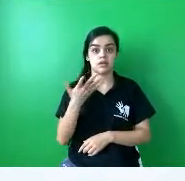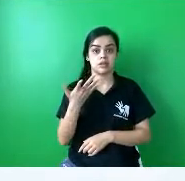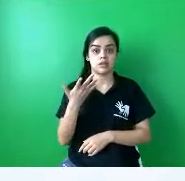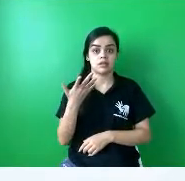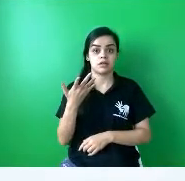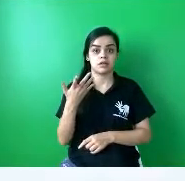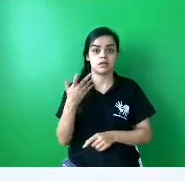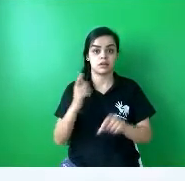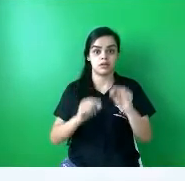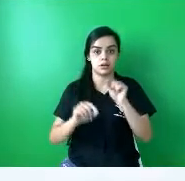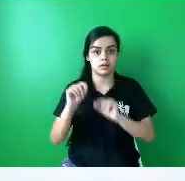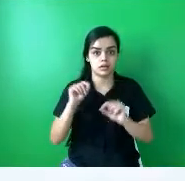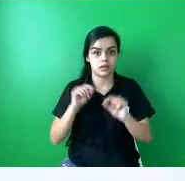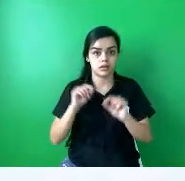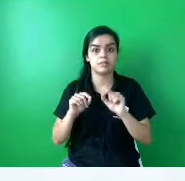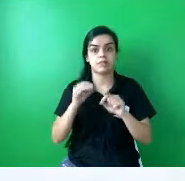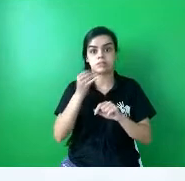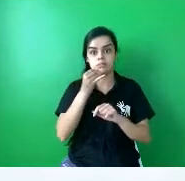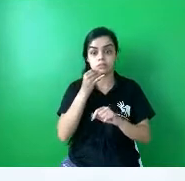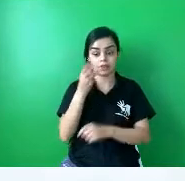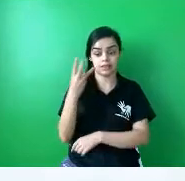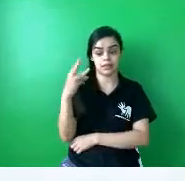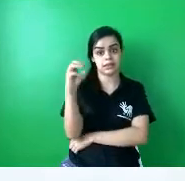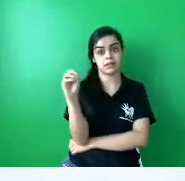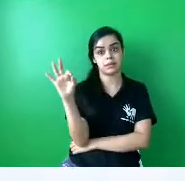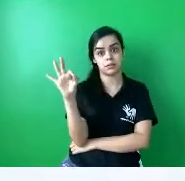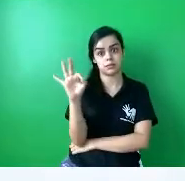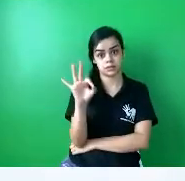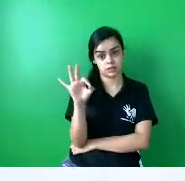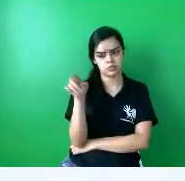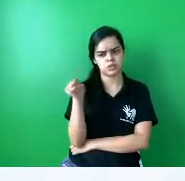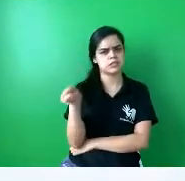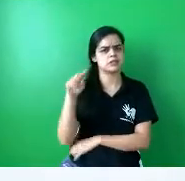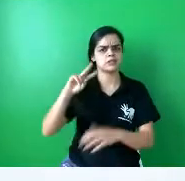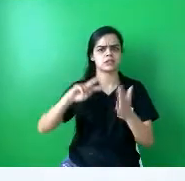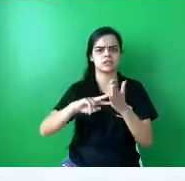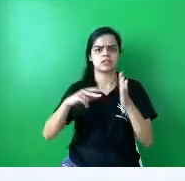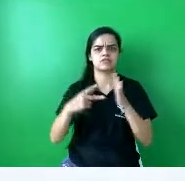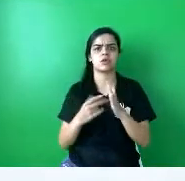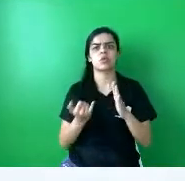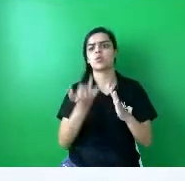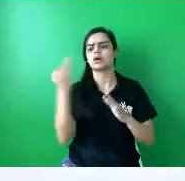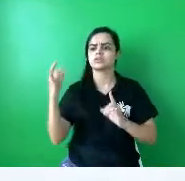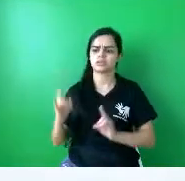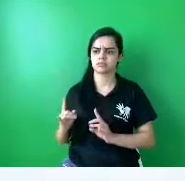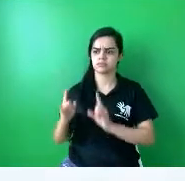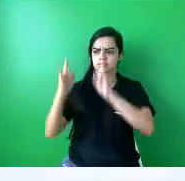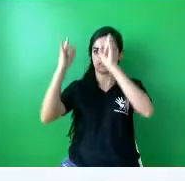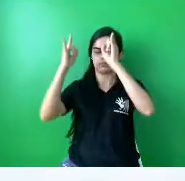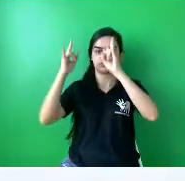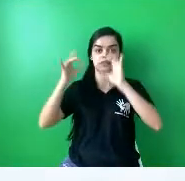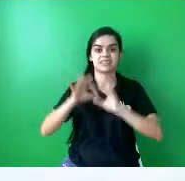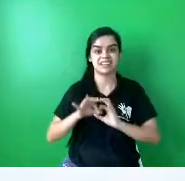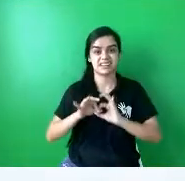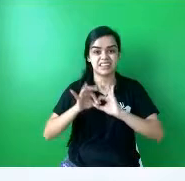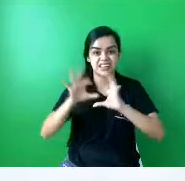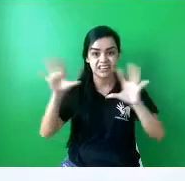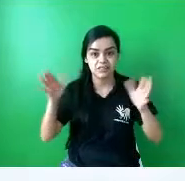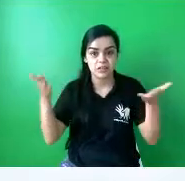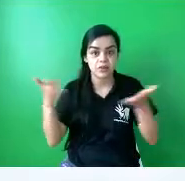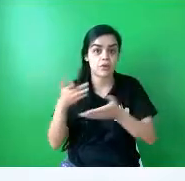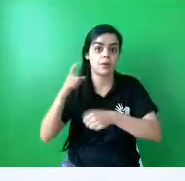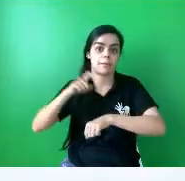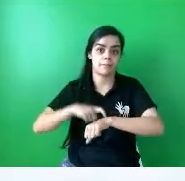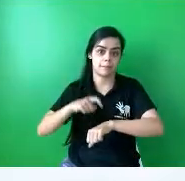entendendo. Então, assim, você falou em 30%, significa quantos apartamentos estão disponíveis nesse